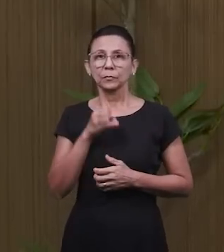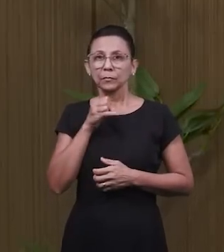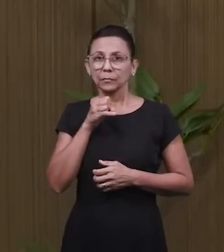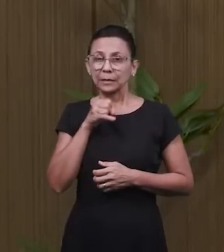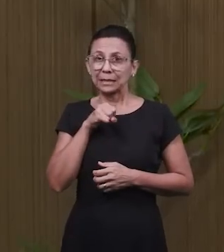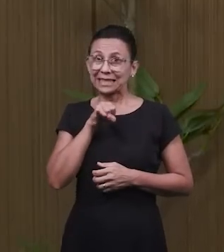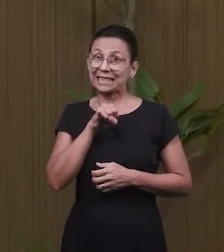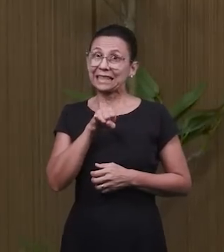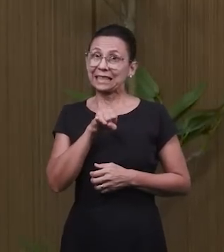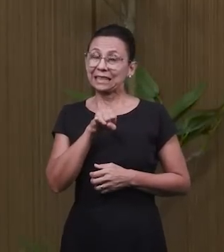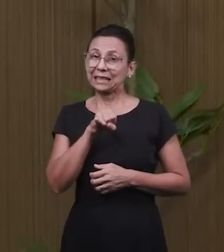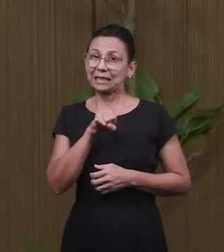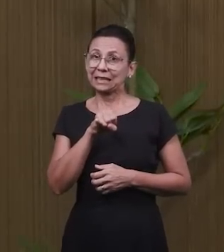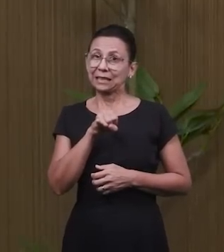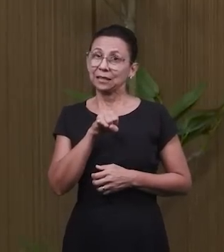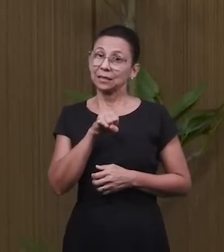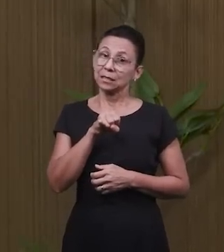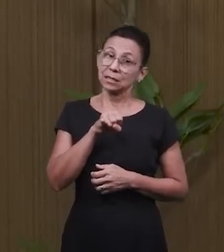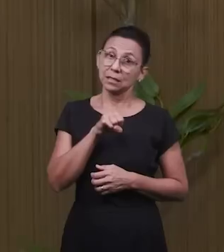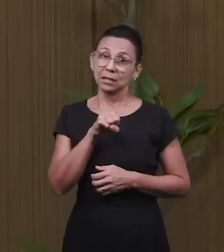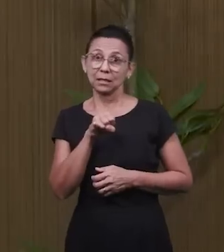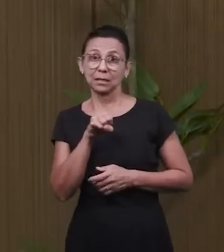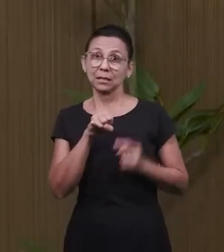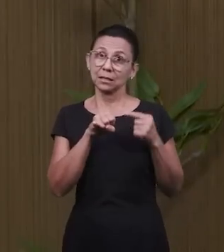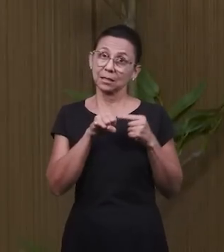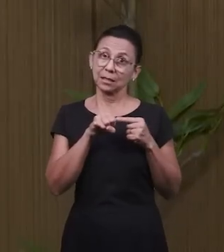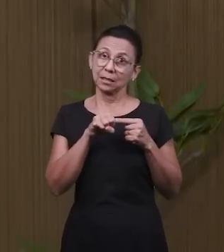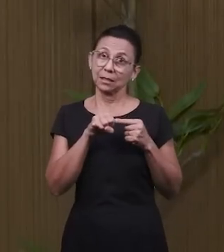andarmos. Primeiro é um se. É uma condicional.